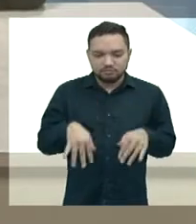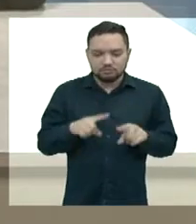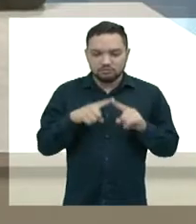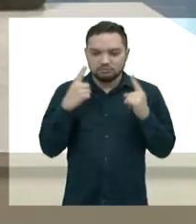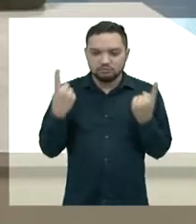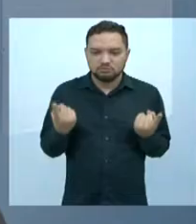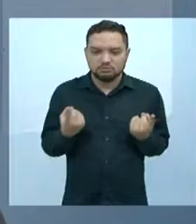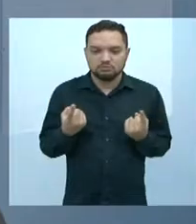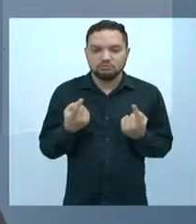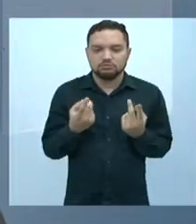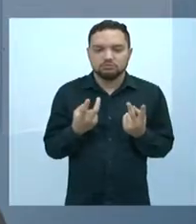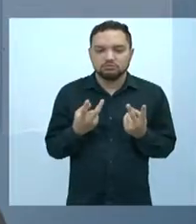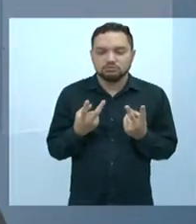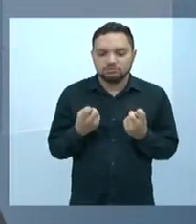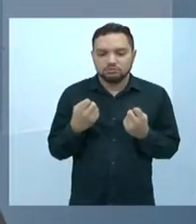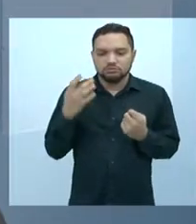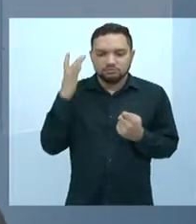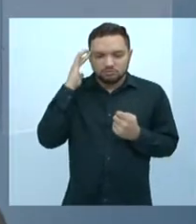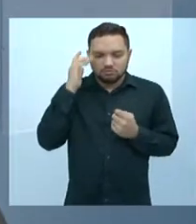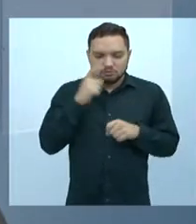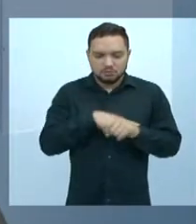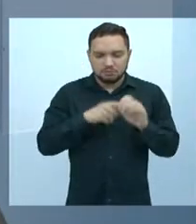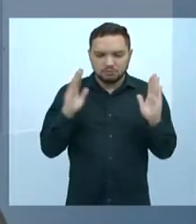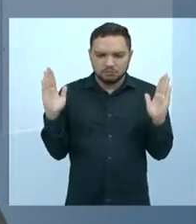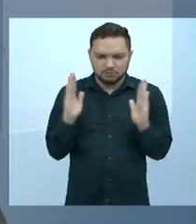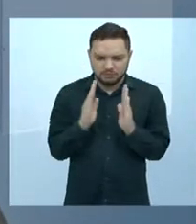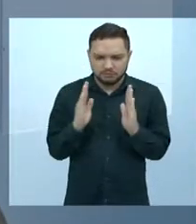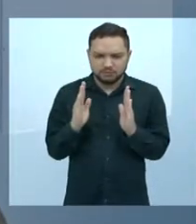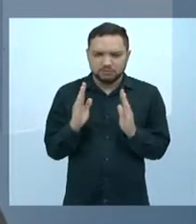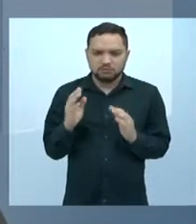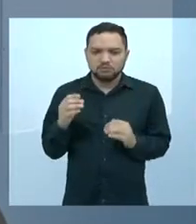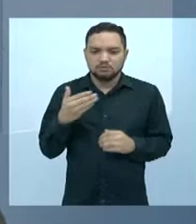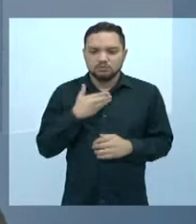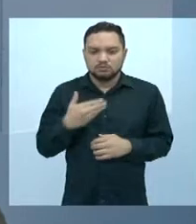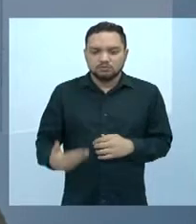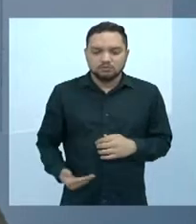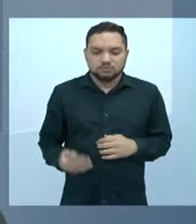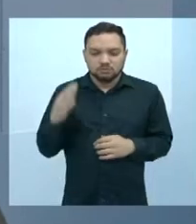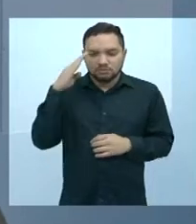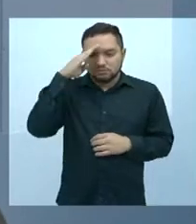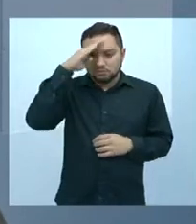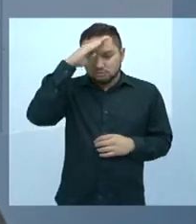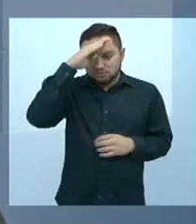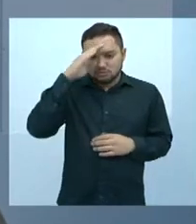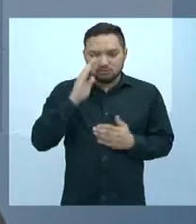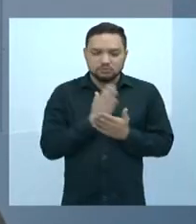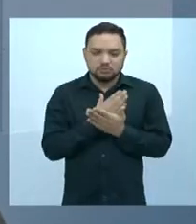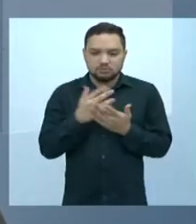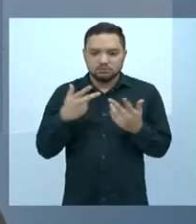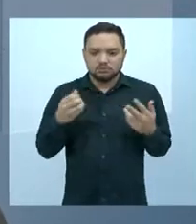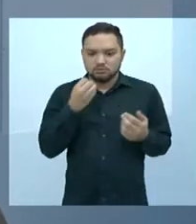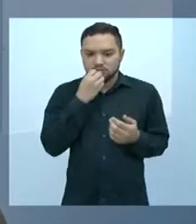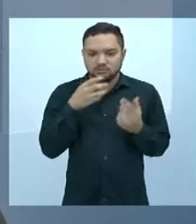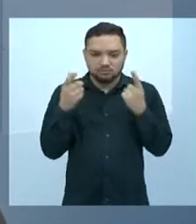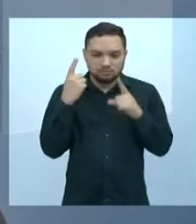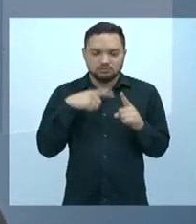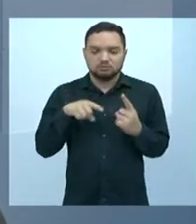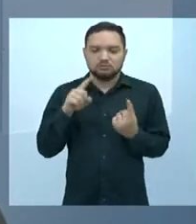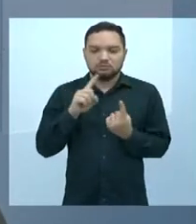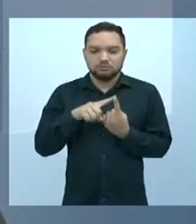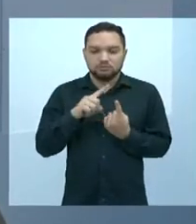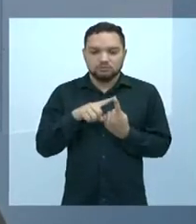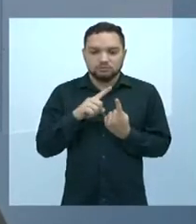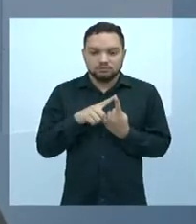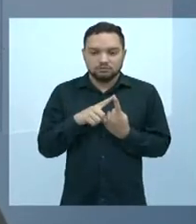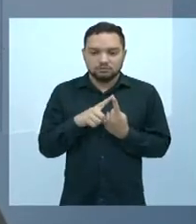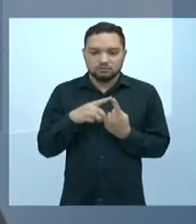vejo, num curto período de tempo, o governo Bolsonaro tendo algumas vitórias simbólicas, como a